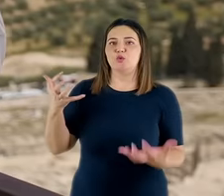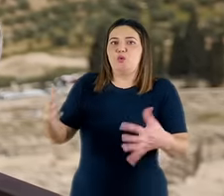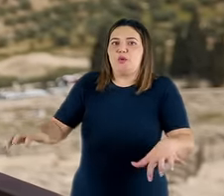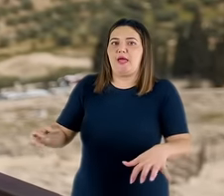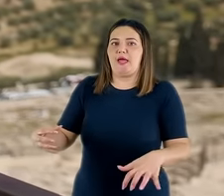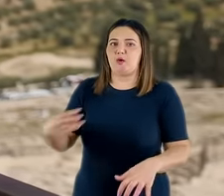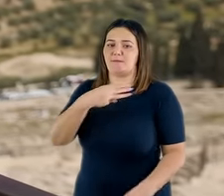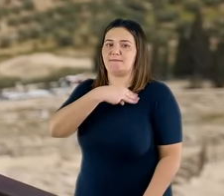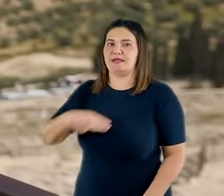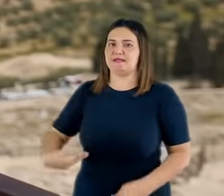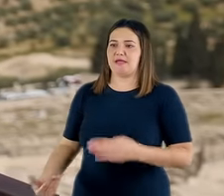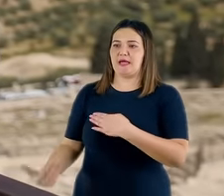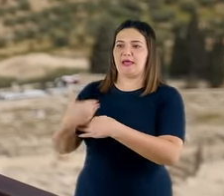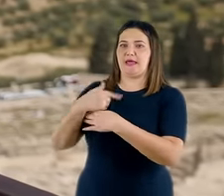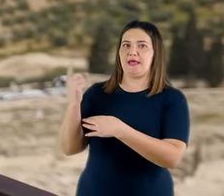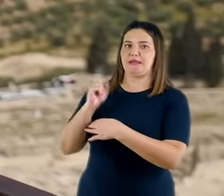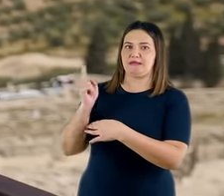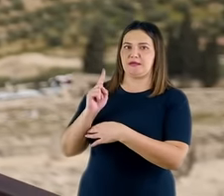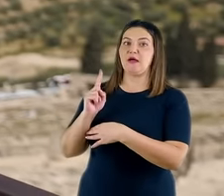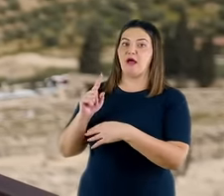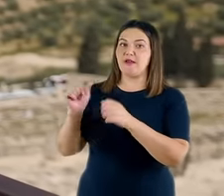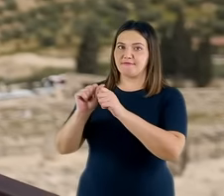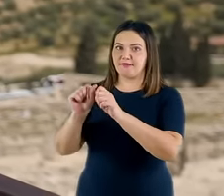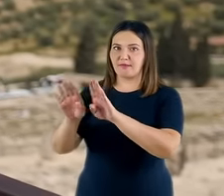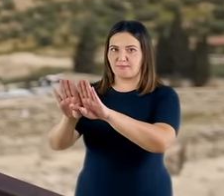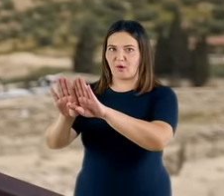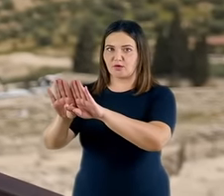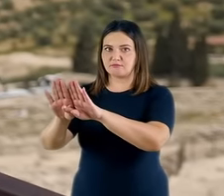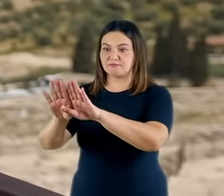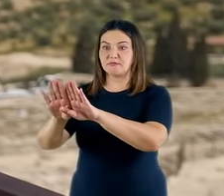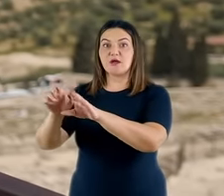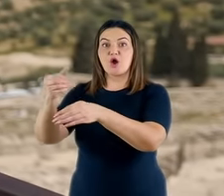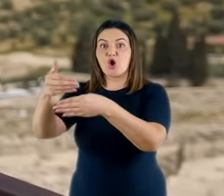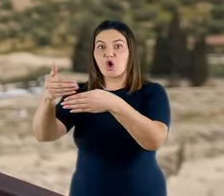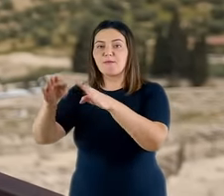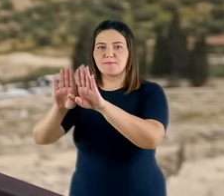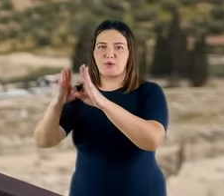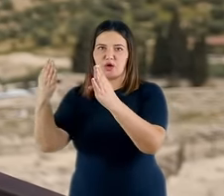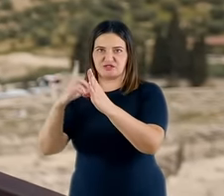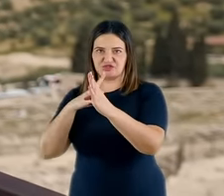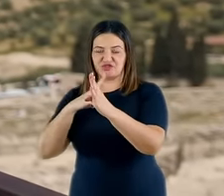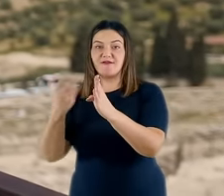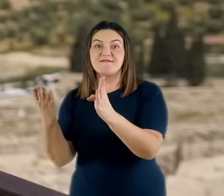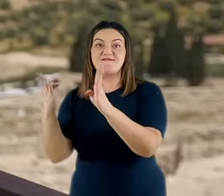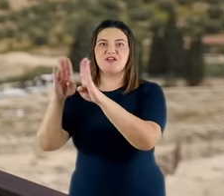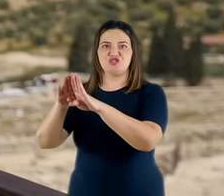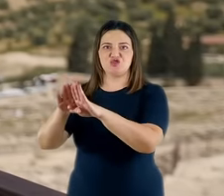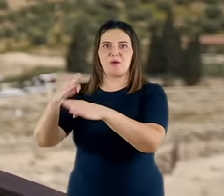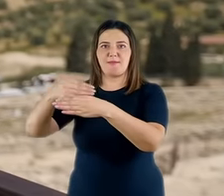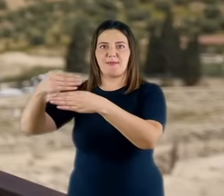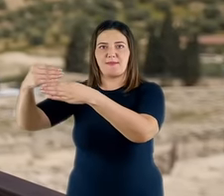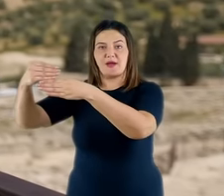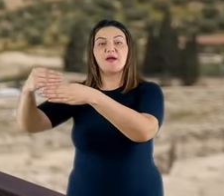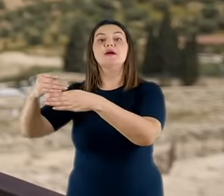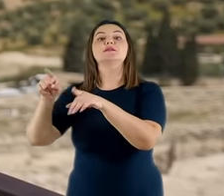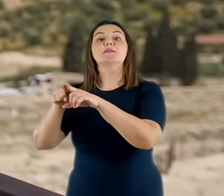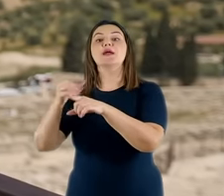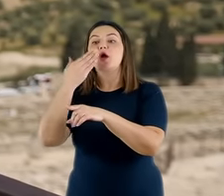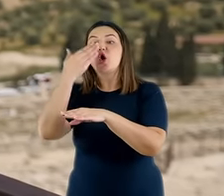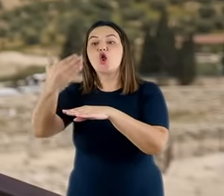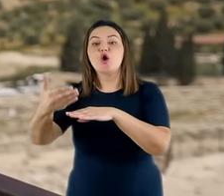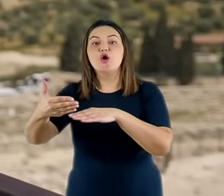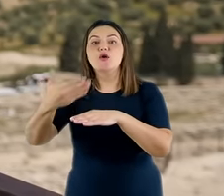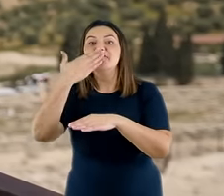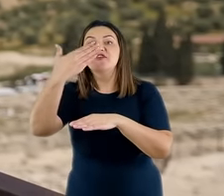impedir que o Messias entre, ele mandou bloquear a nova porta, que você pode ver está fechada até os dias de hoje, e ainda colocou um cemitério